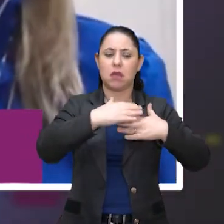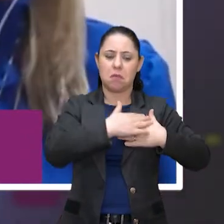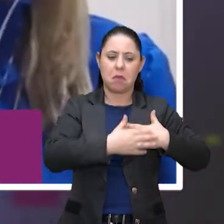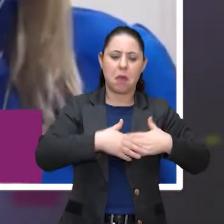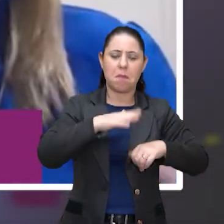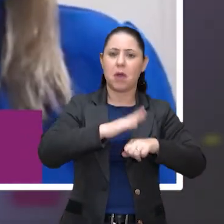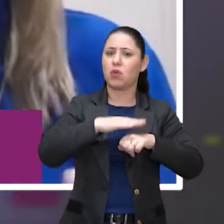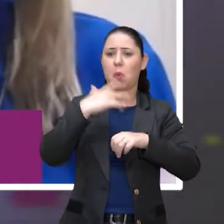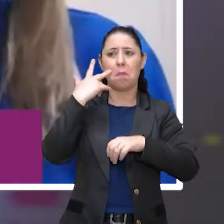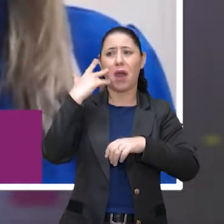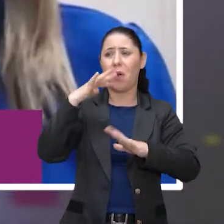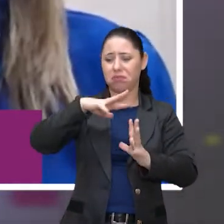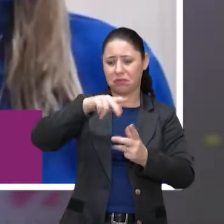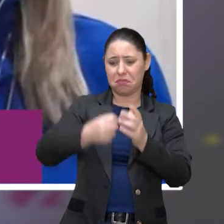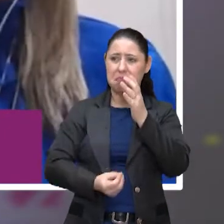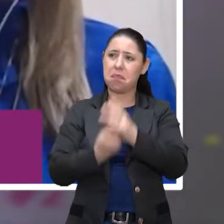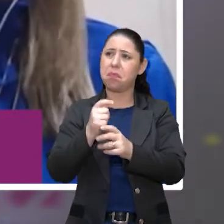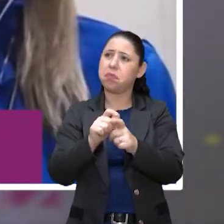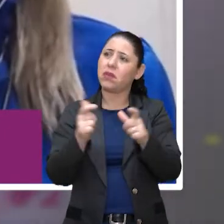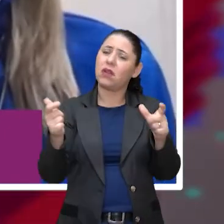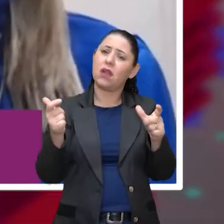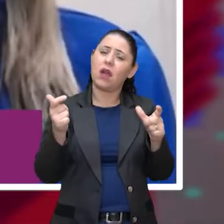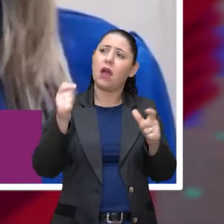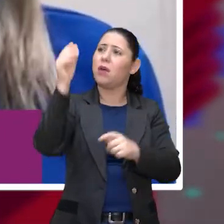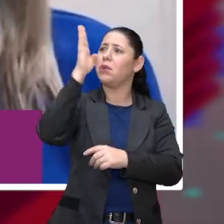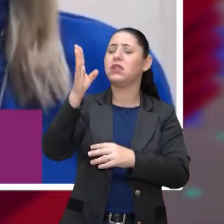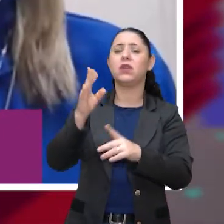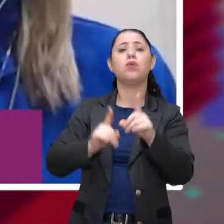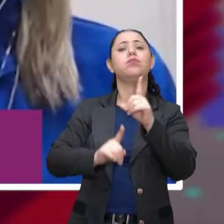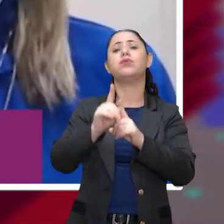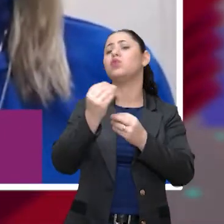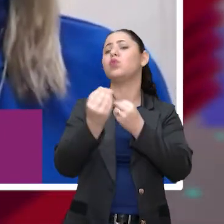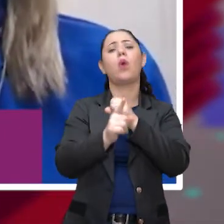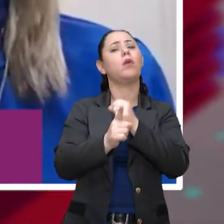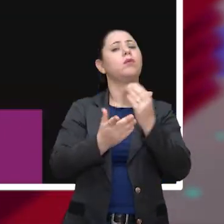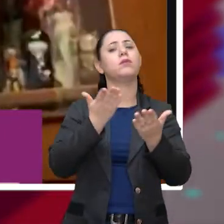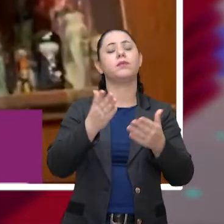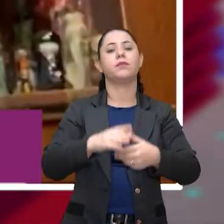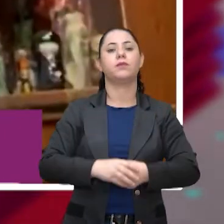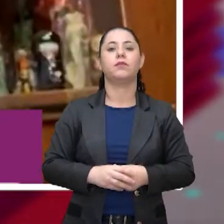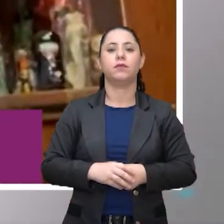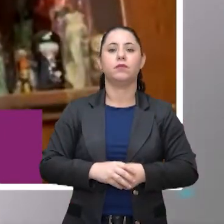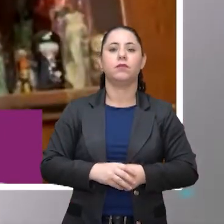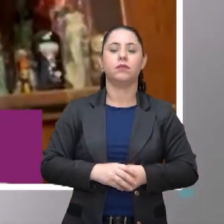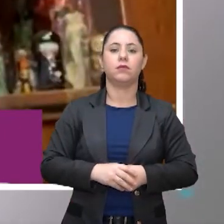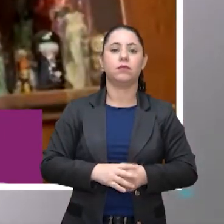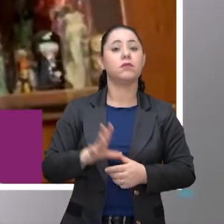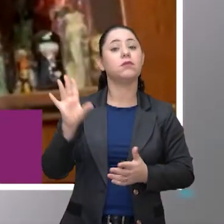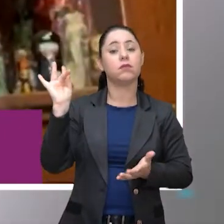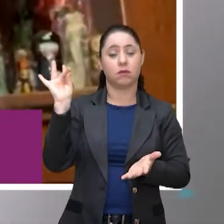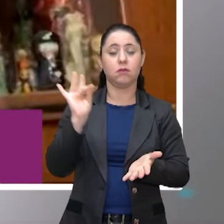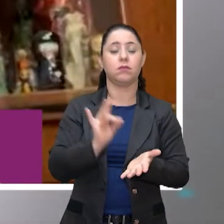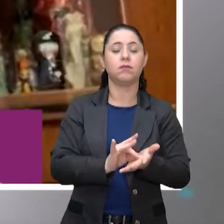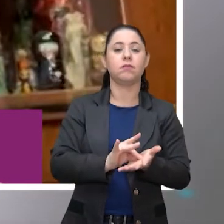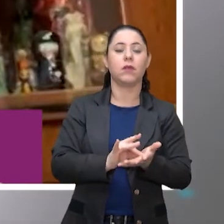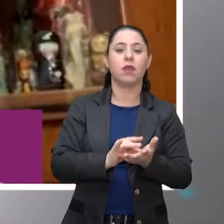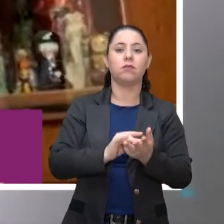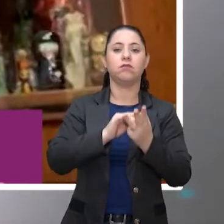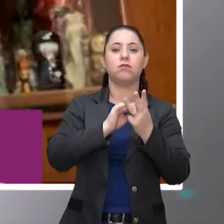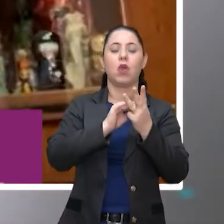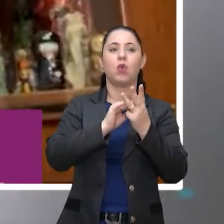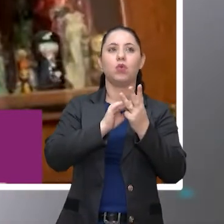nossa região? Como que a gente está nessa posição em relação a diagnóstico? Na verdade, nós estamos em